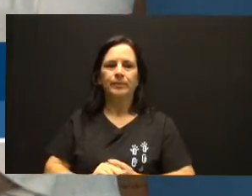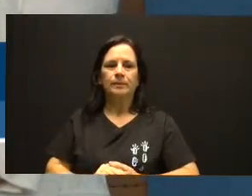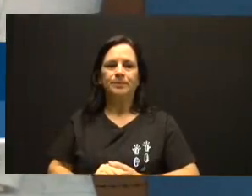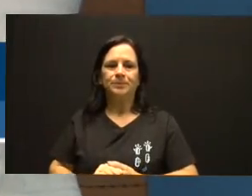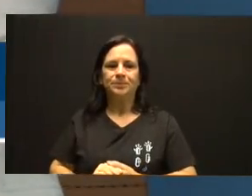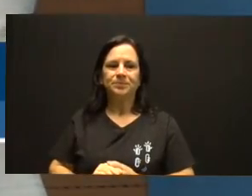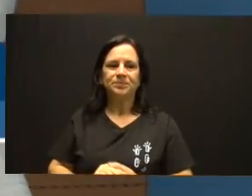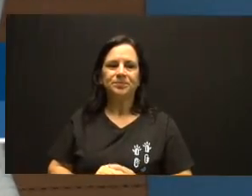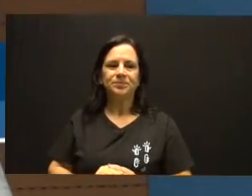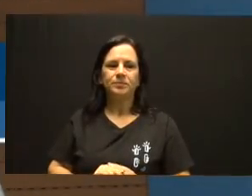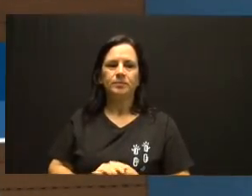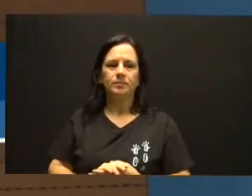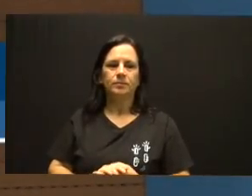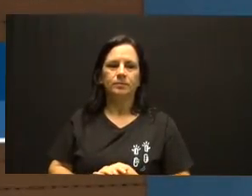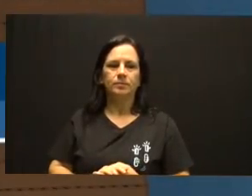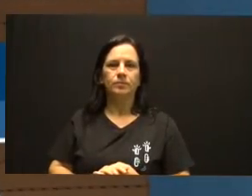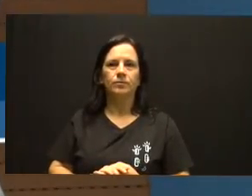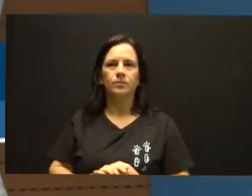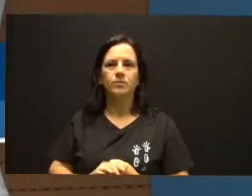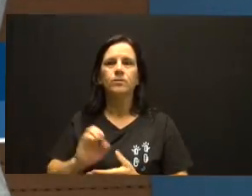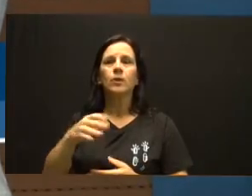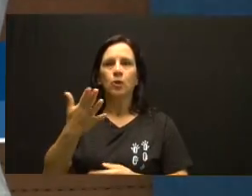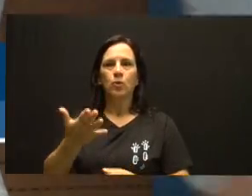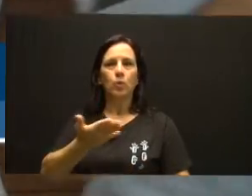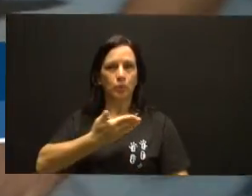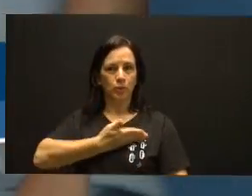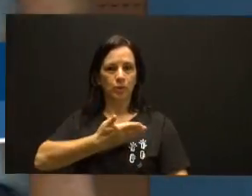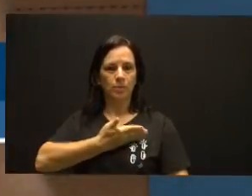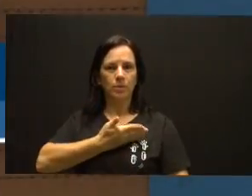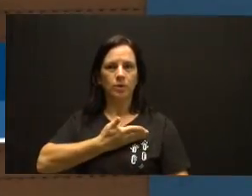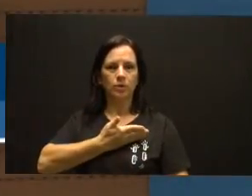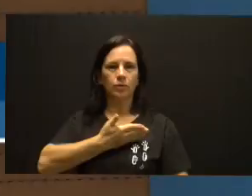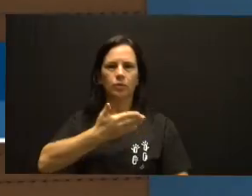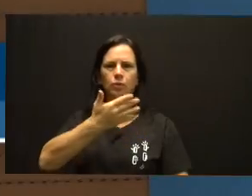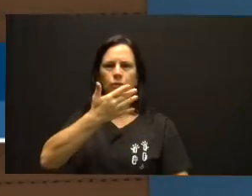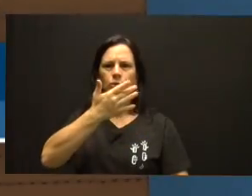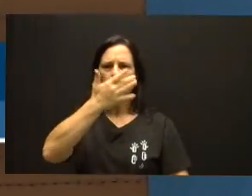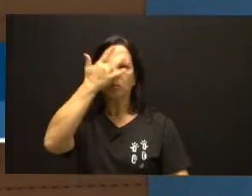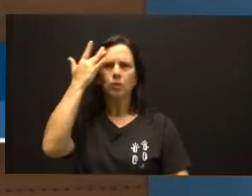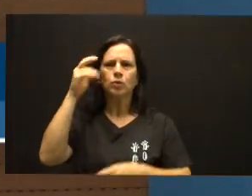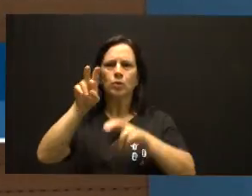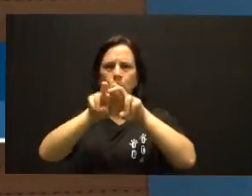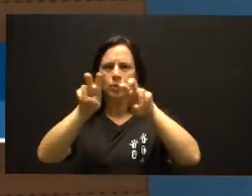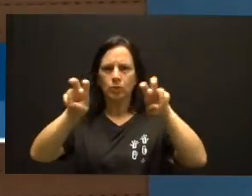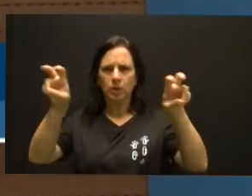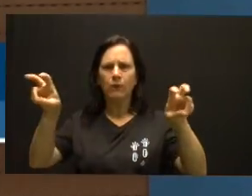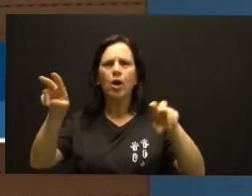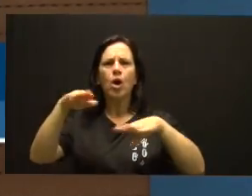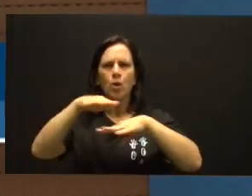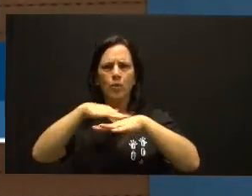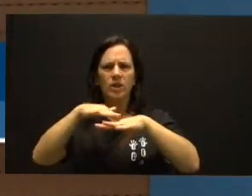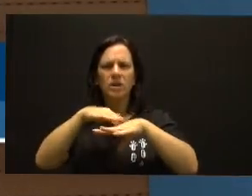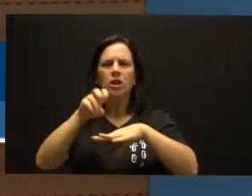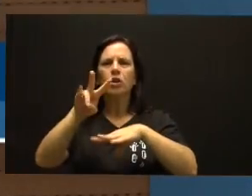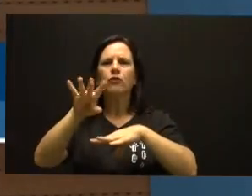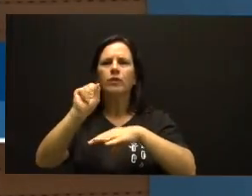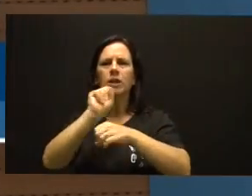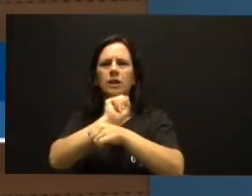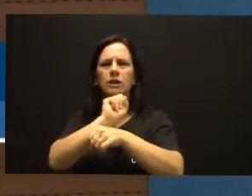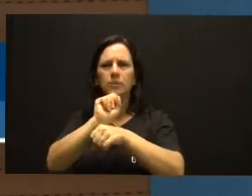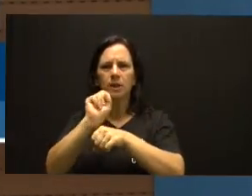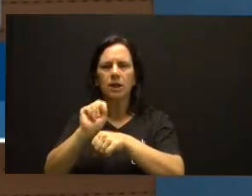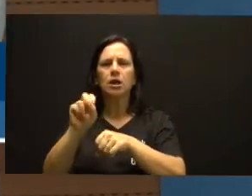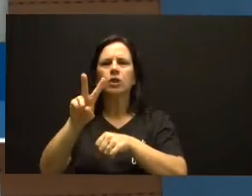Segundo, quando alguns amigos estavam em cima falando também, alguns que eu até conheço, sobre Vila Esperança, Vila Pescadores, e